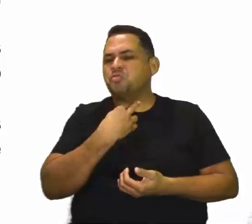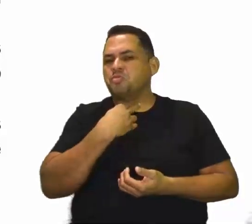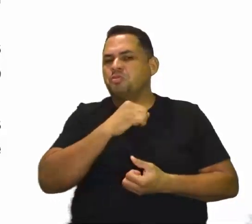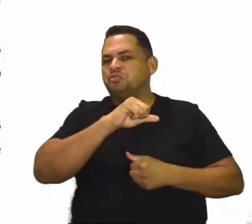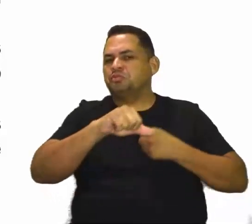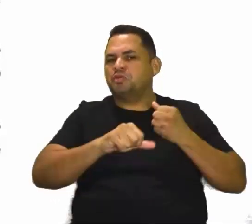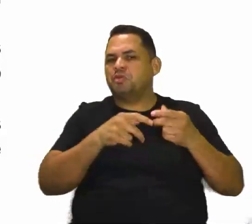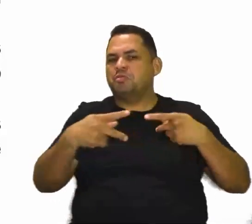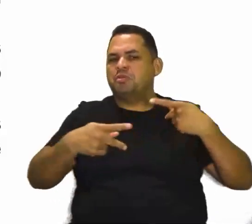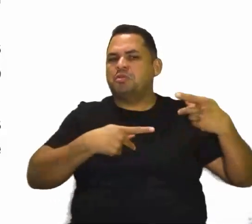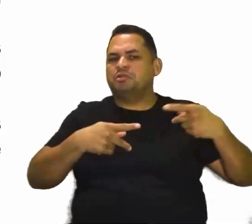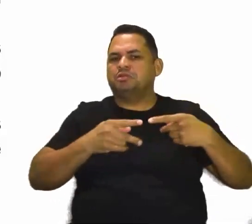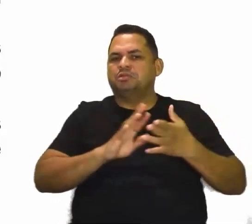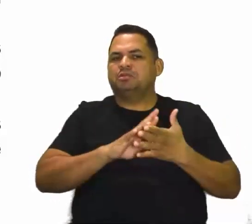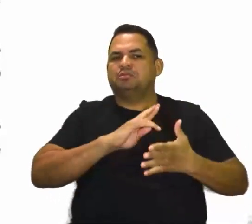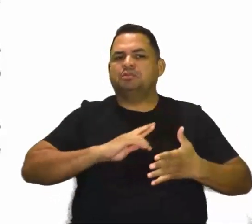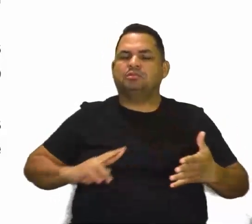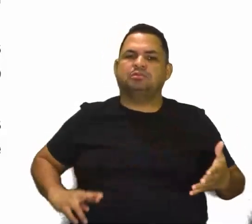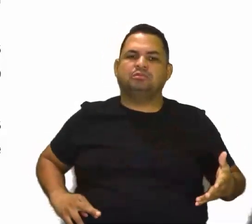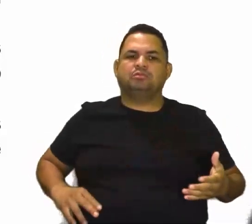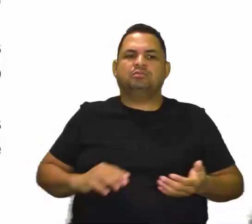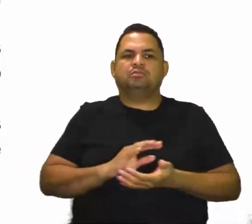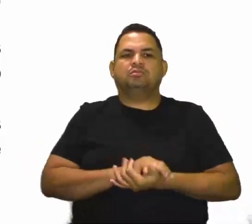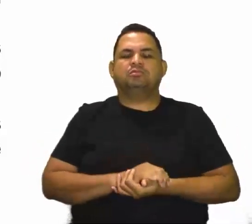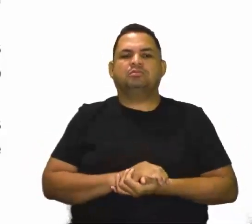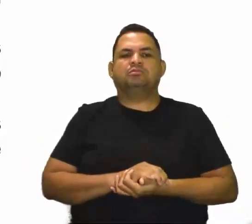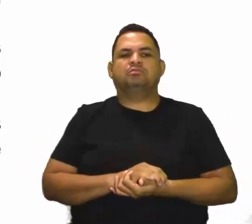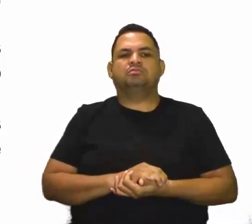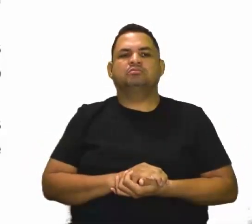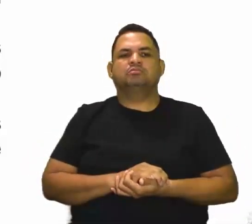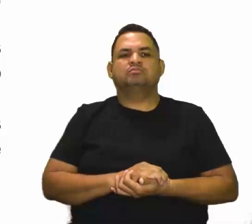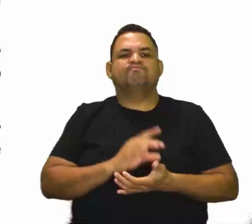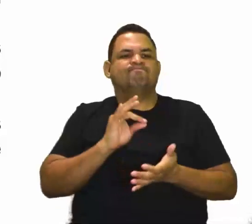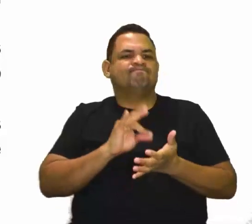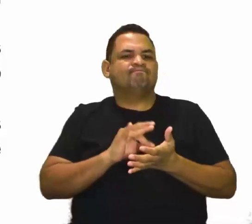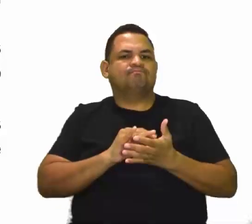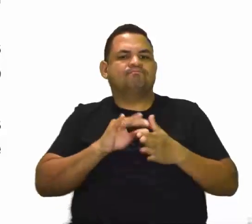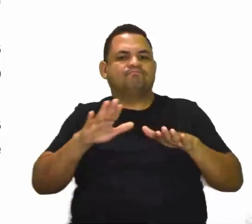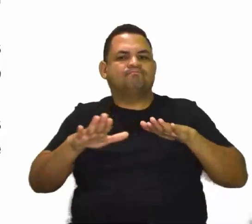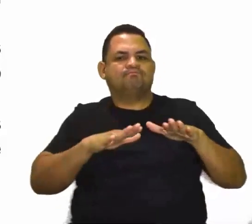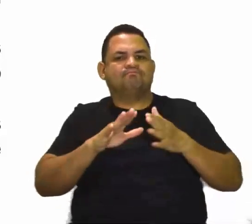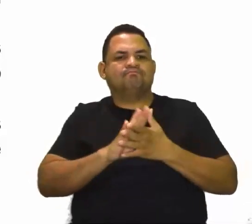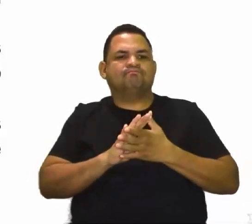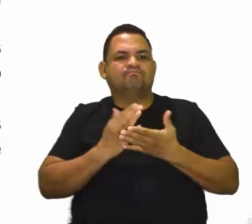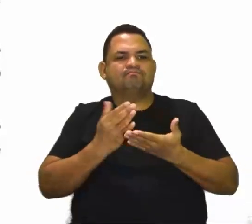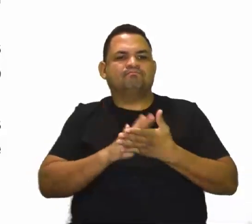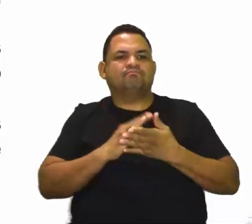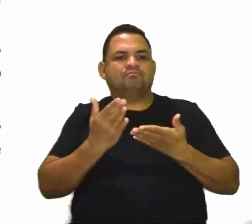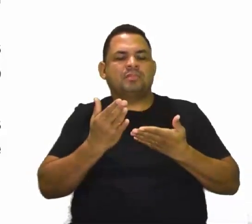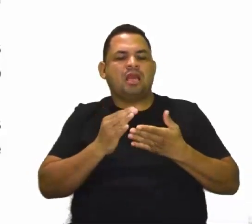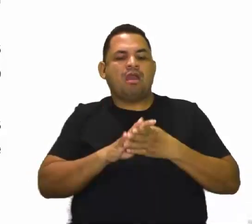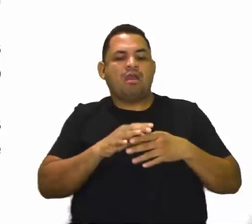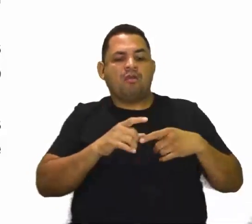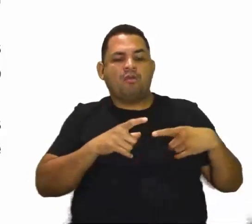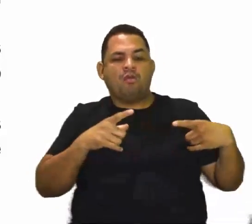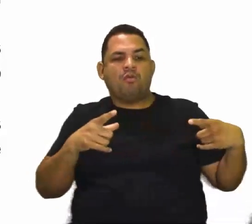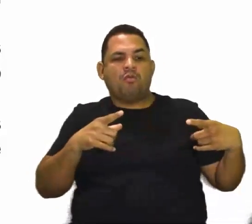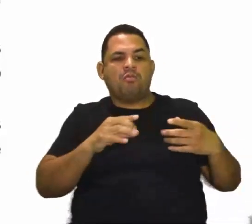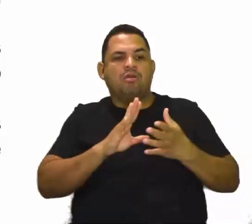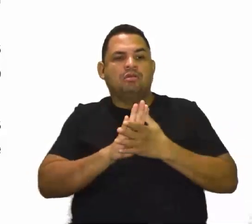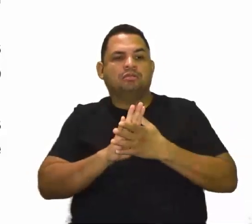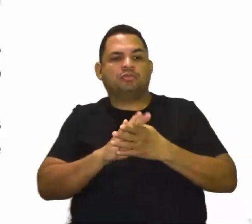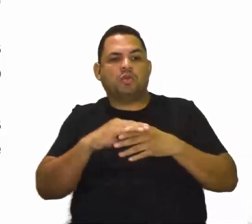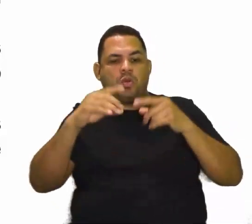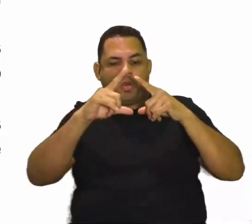irreversibilidade do projeto republicano, ou seria no fato de que o movimento seria uma extensão do cangaço na